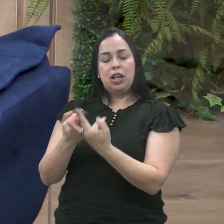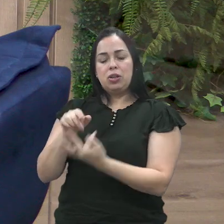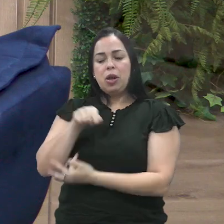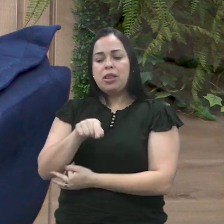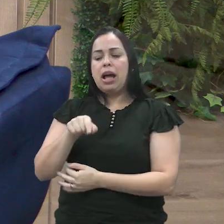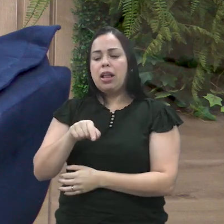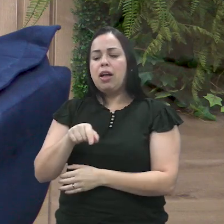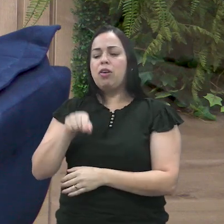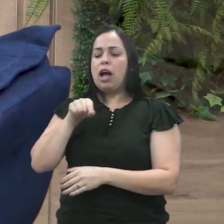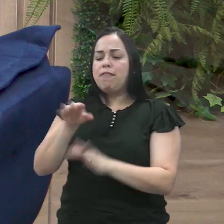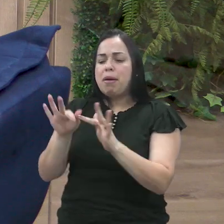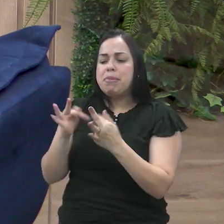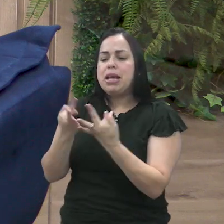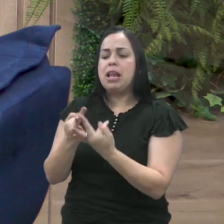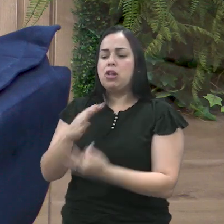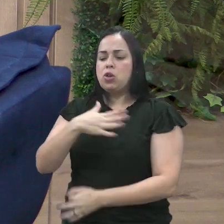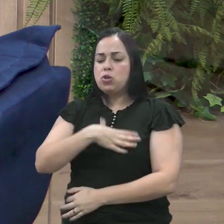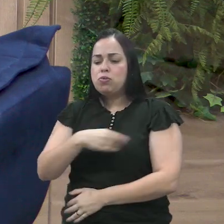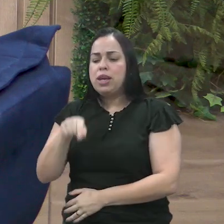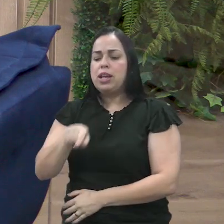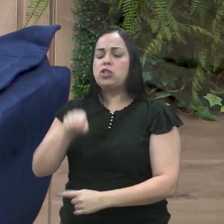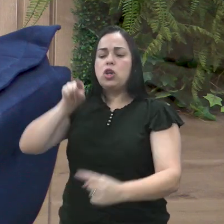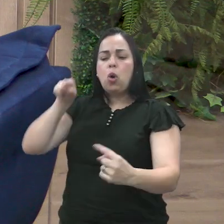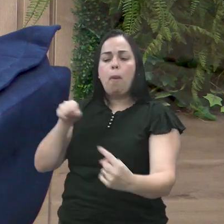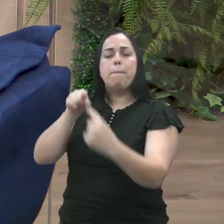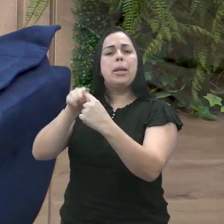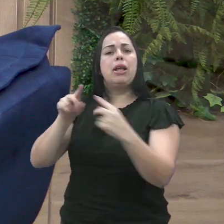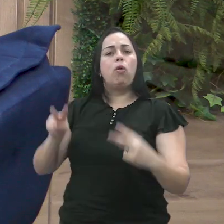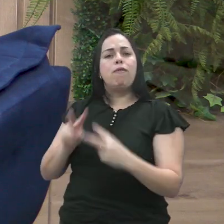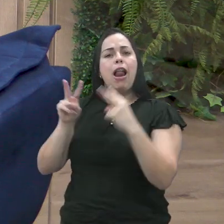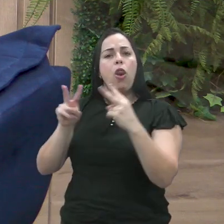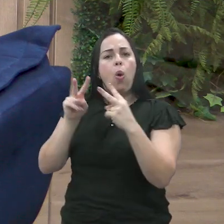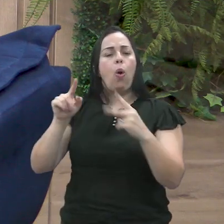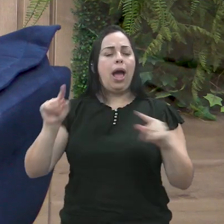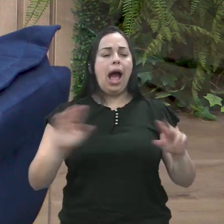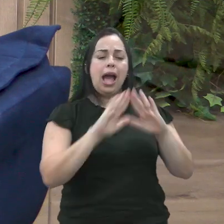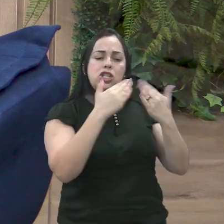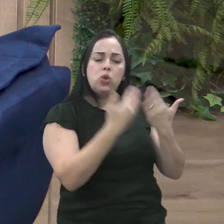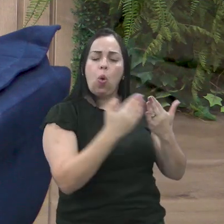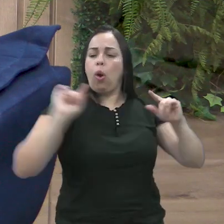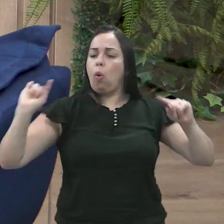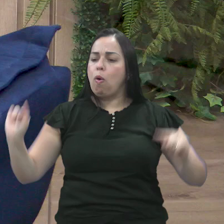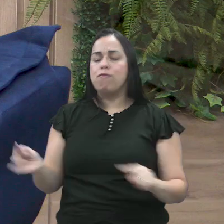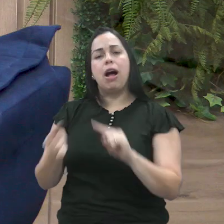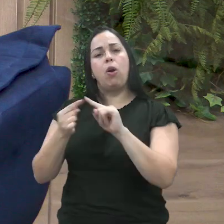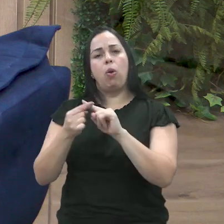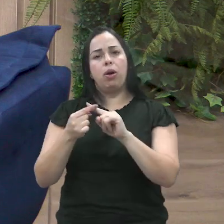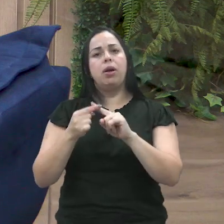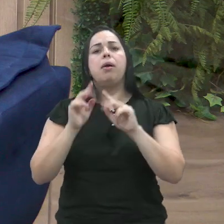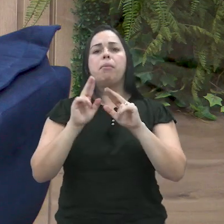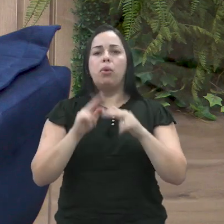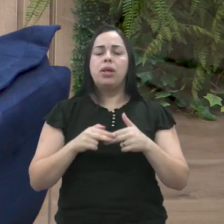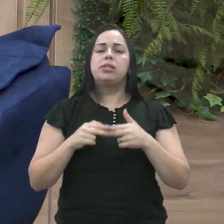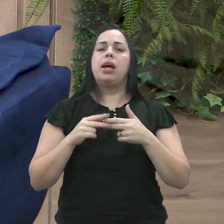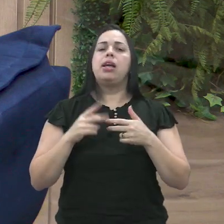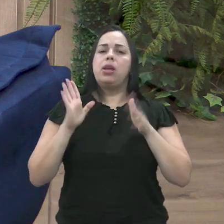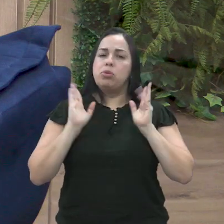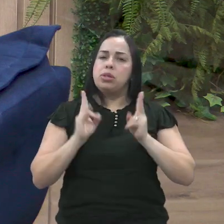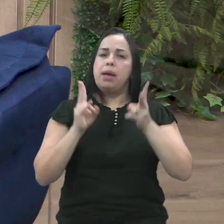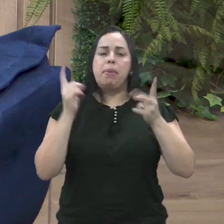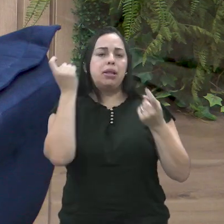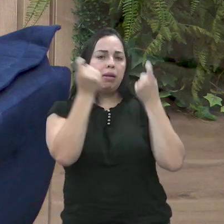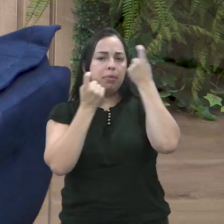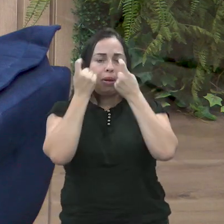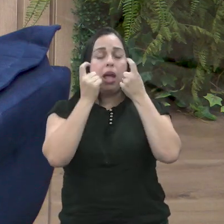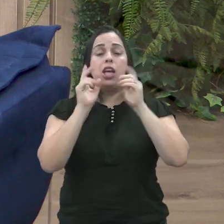em escolas que se adequem àqueles valores que são da maioria das famílias joseenses. Essa é a nossa grande preocupação para a educação